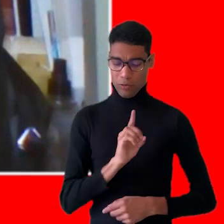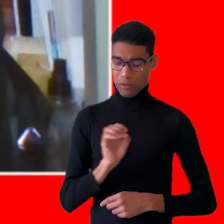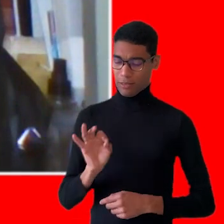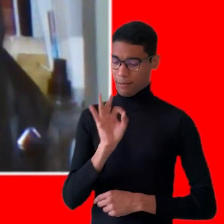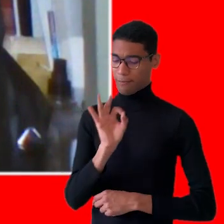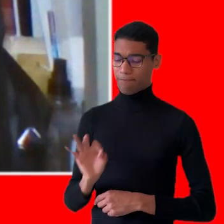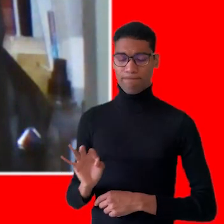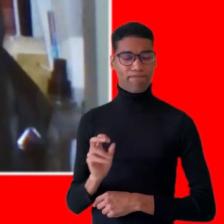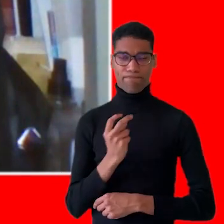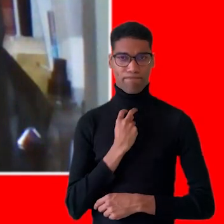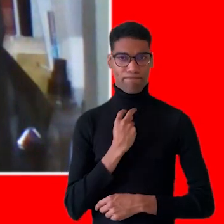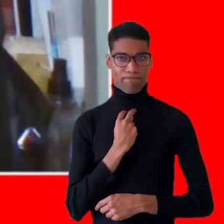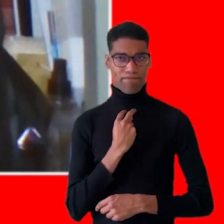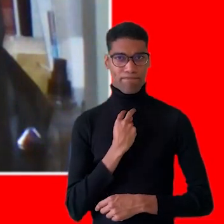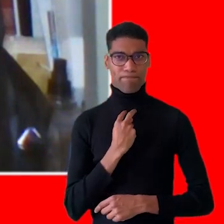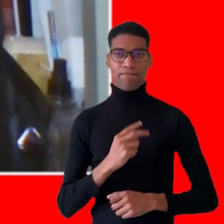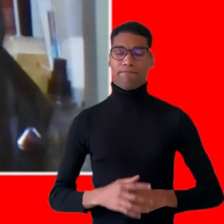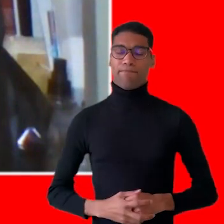humanos.